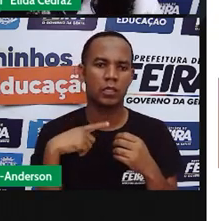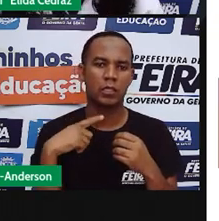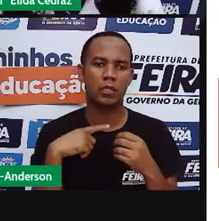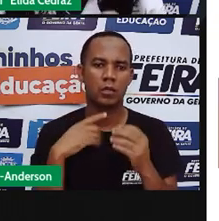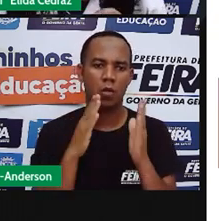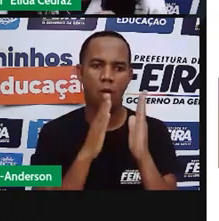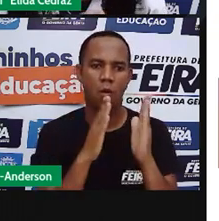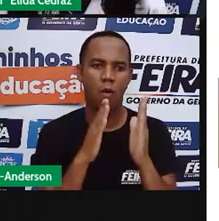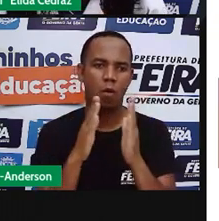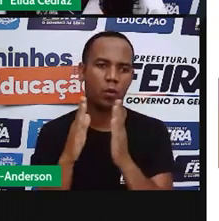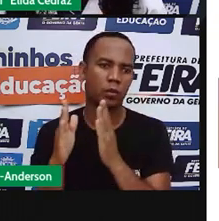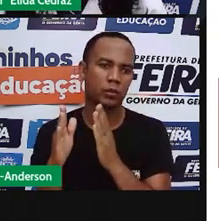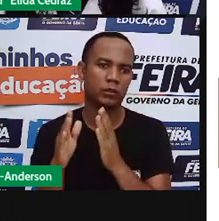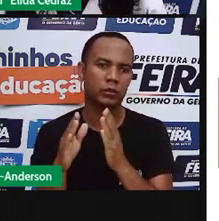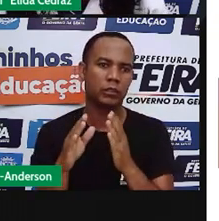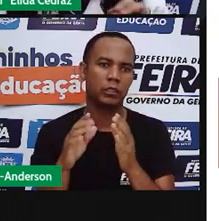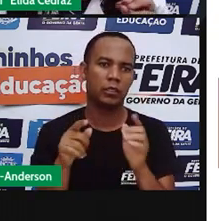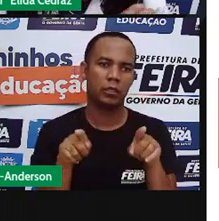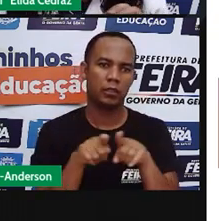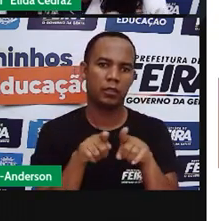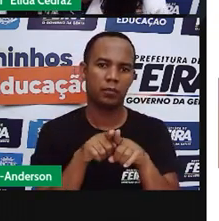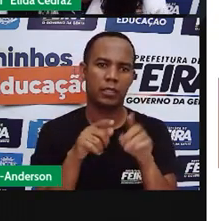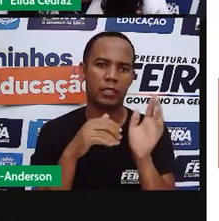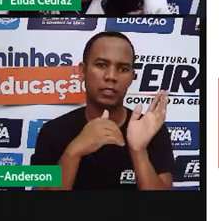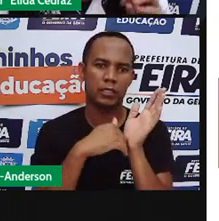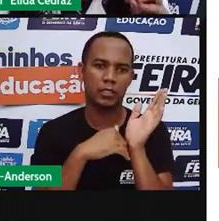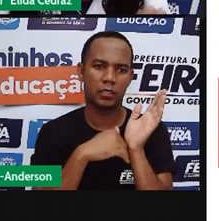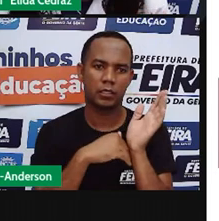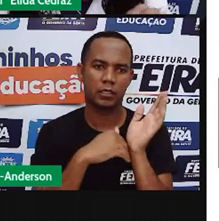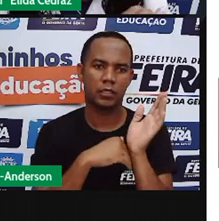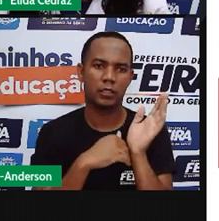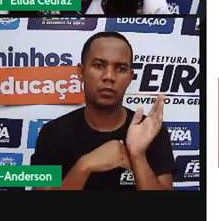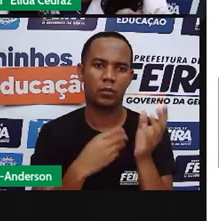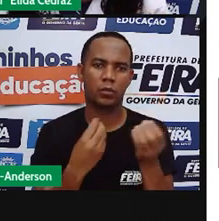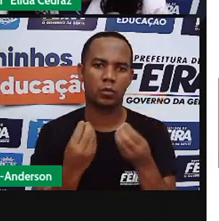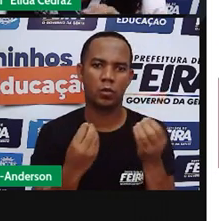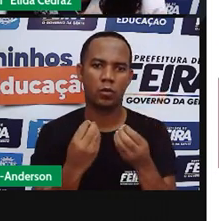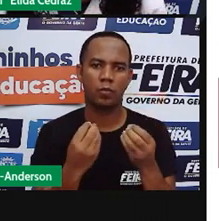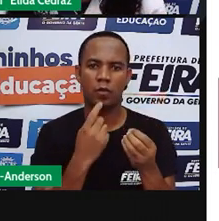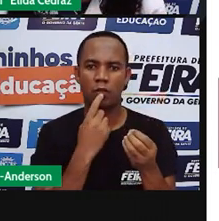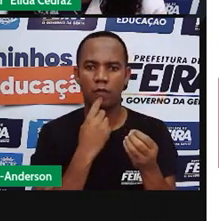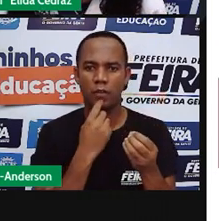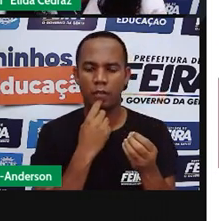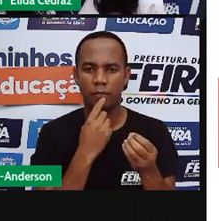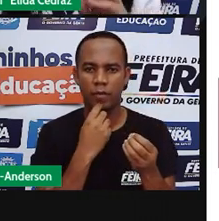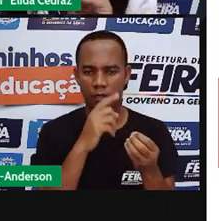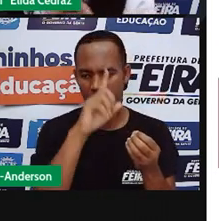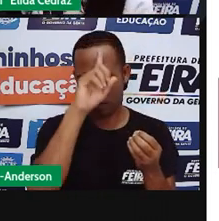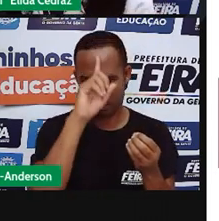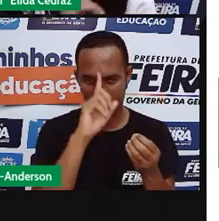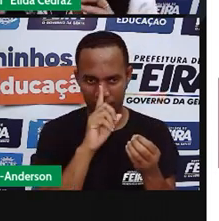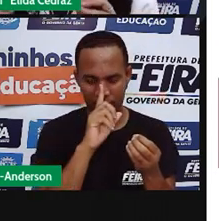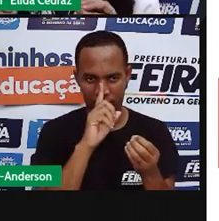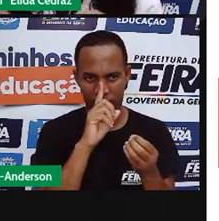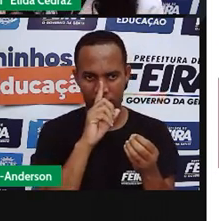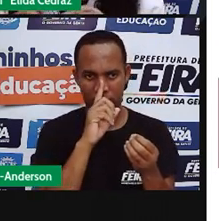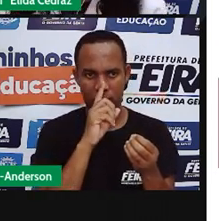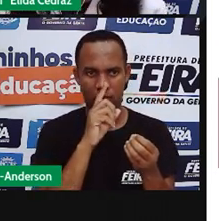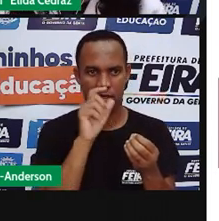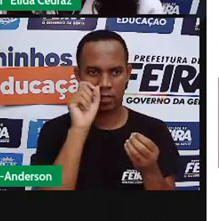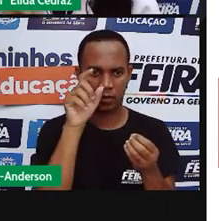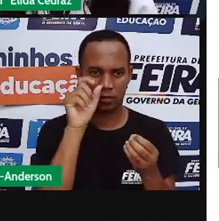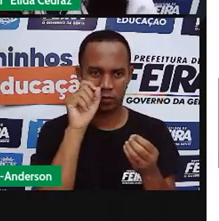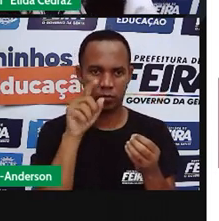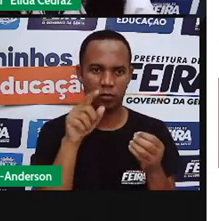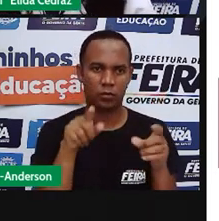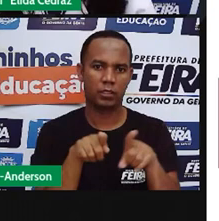ordem e um segredo. Ali foi vermelho, amarelo, verde, azul. E esse segredo, essa